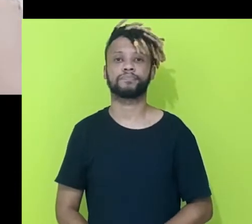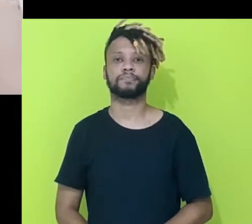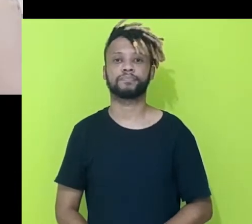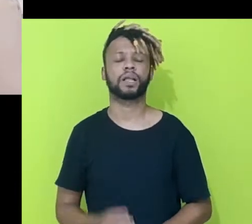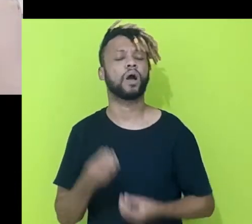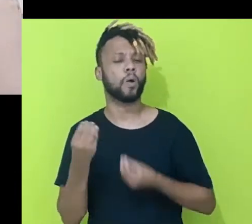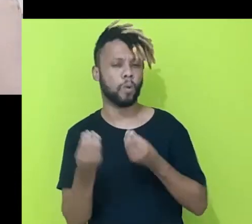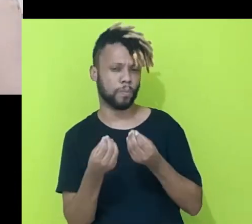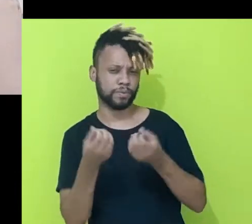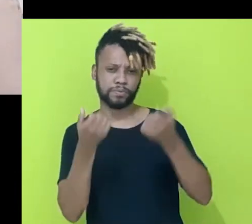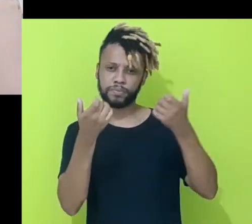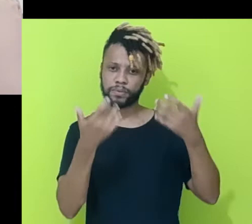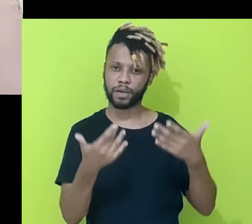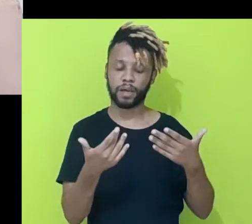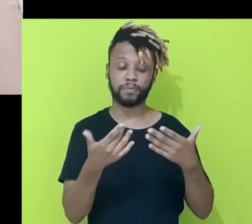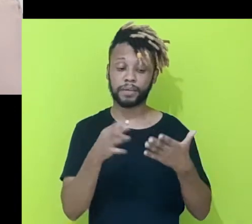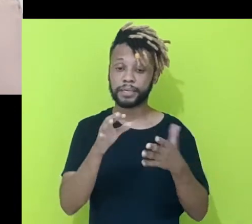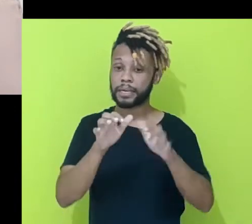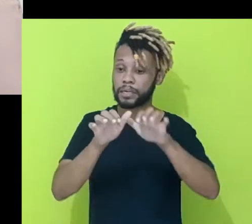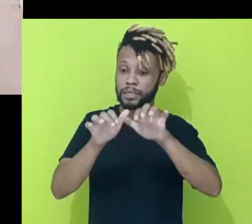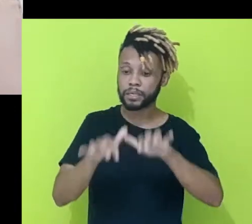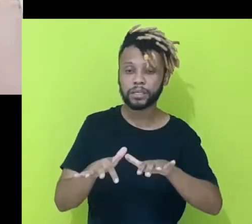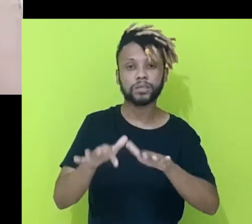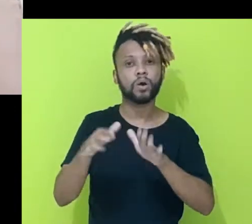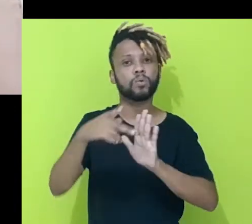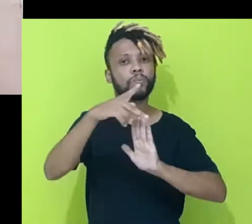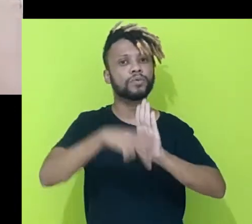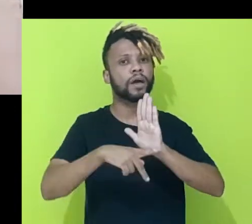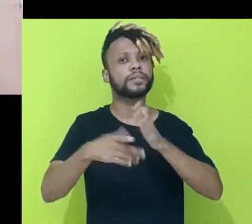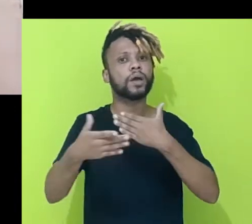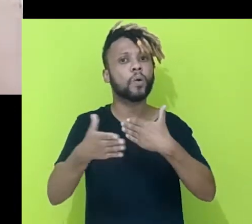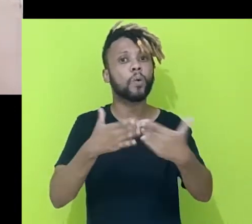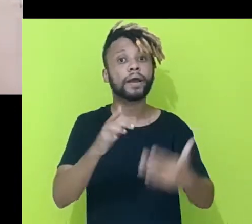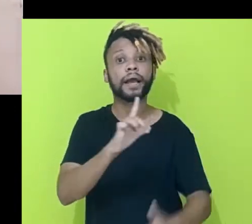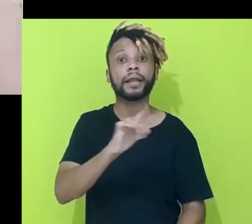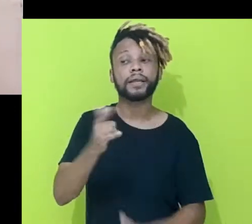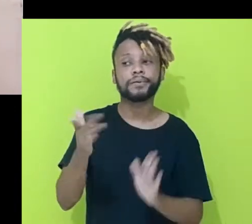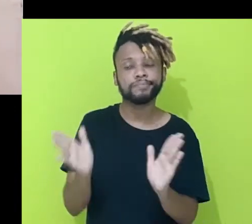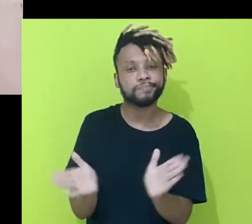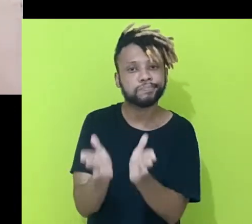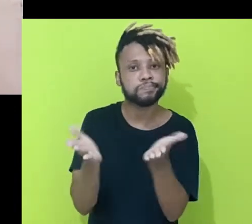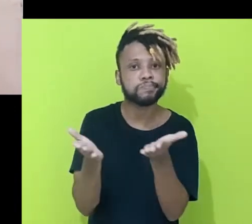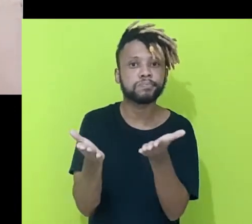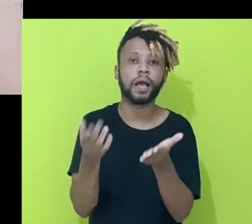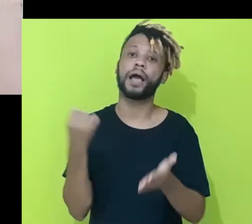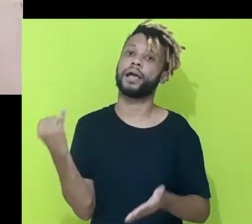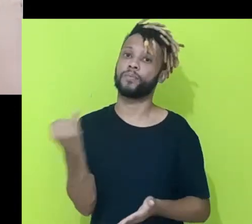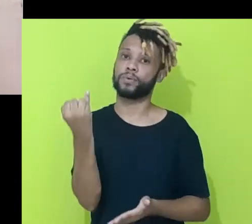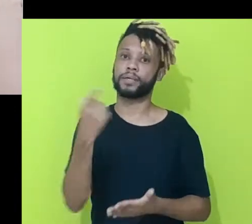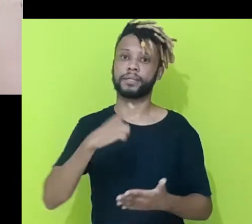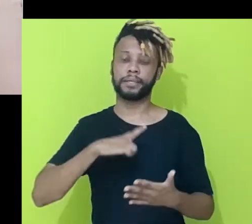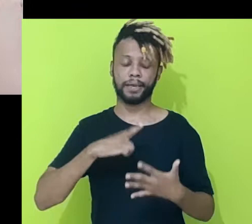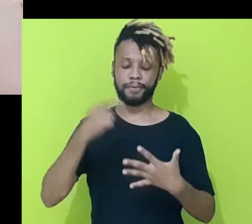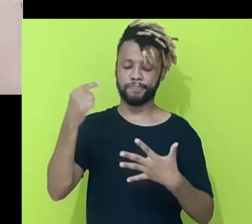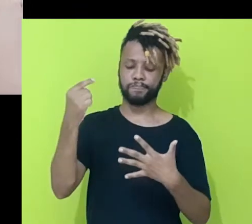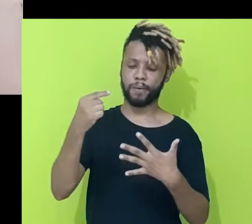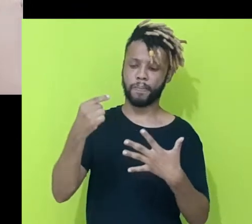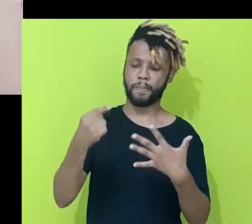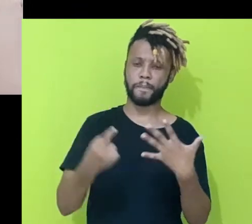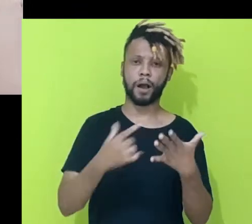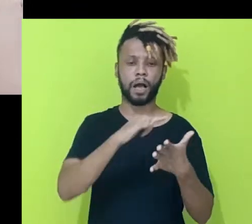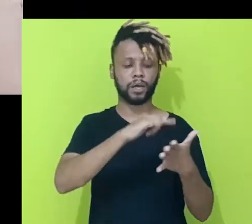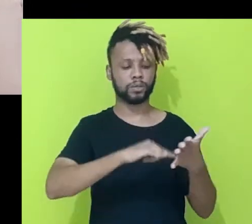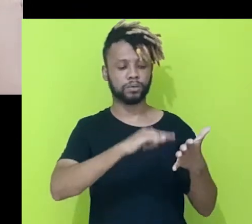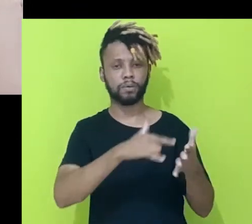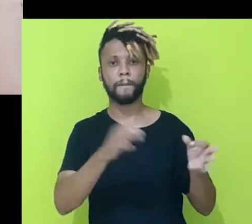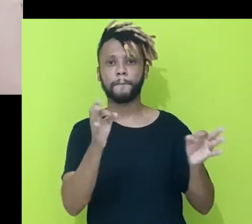fazer inscrição de um projeto em qualquer lei de incentivo, é importante a gente ter toda a documentação relacionada não só ao